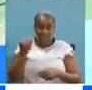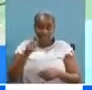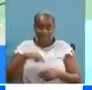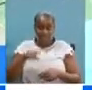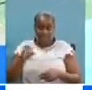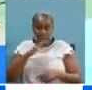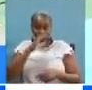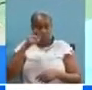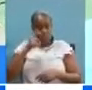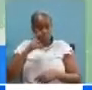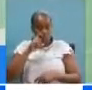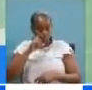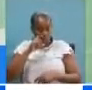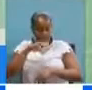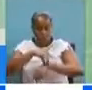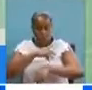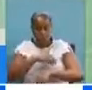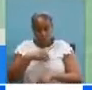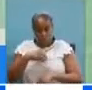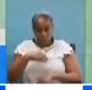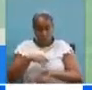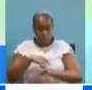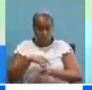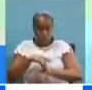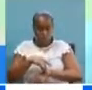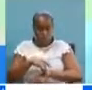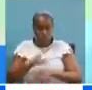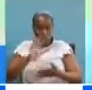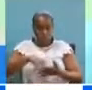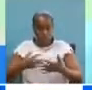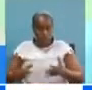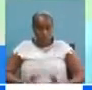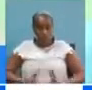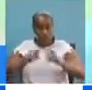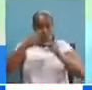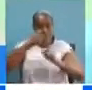segurança do paciente, as estratégias, os avanços e os desafios nesta matéria.